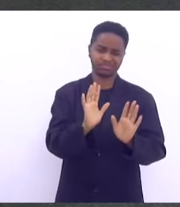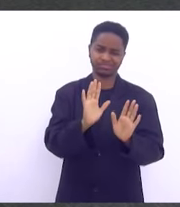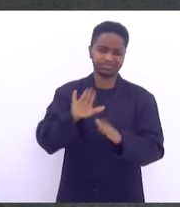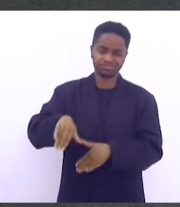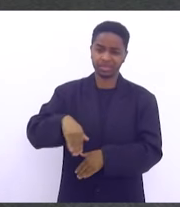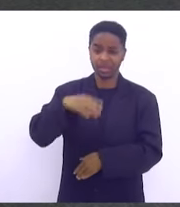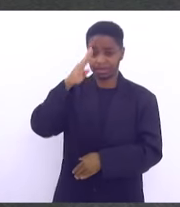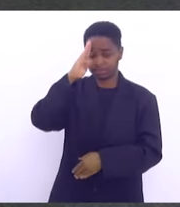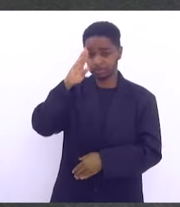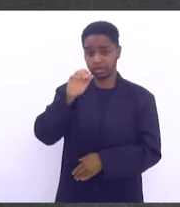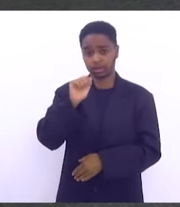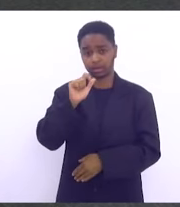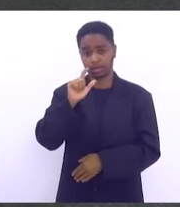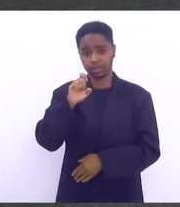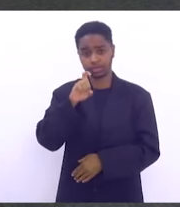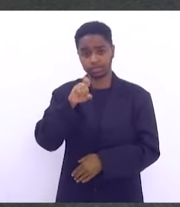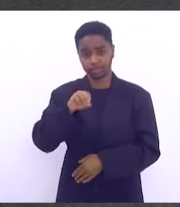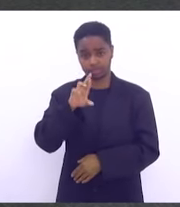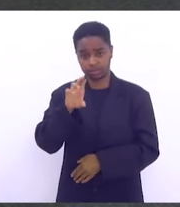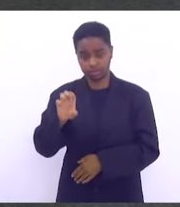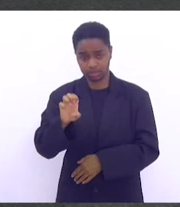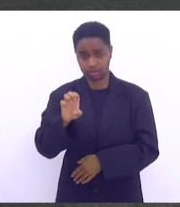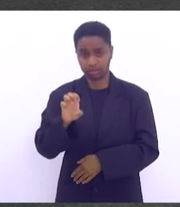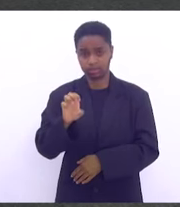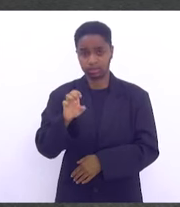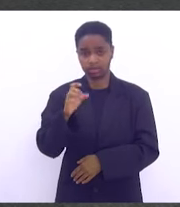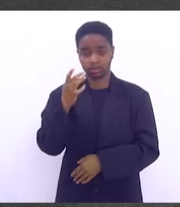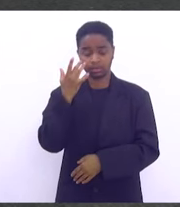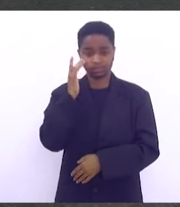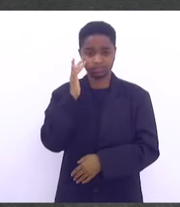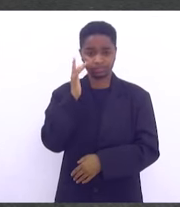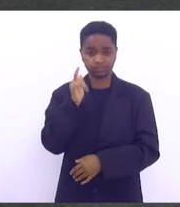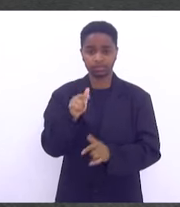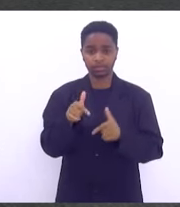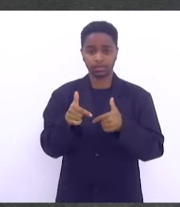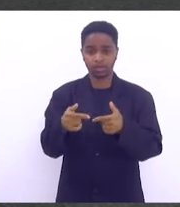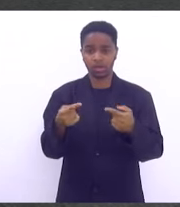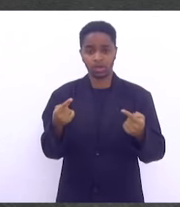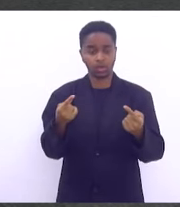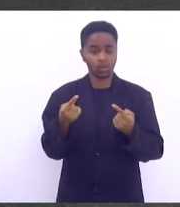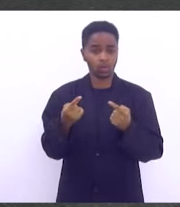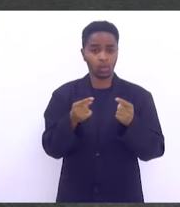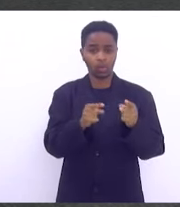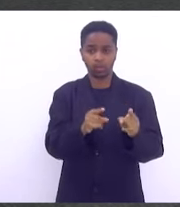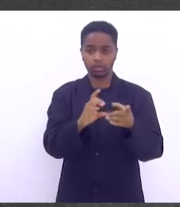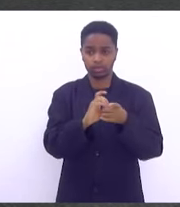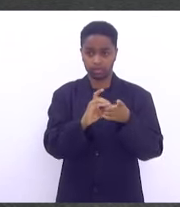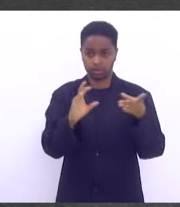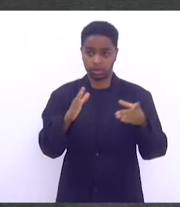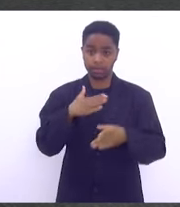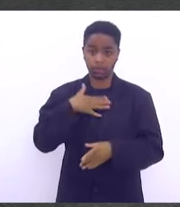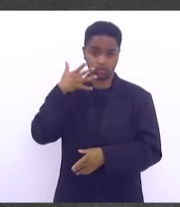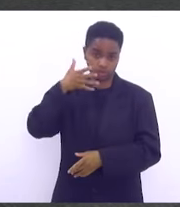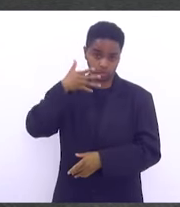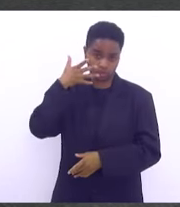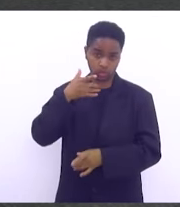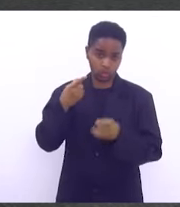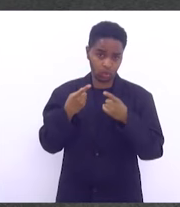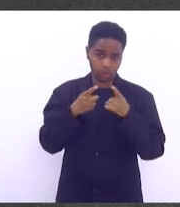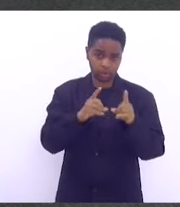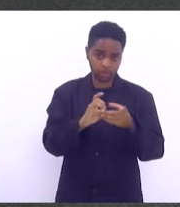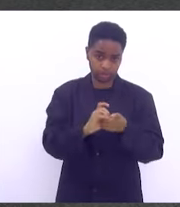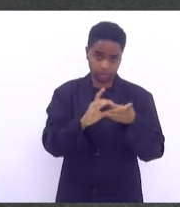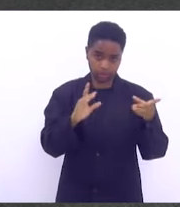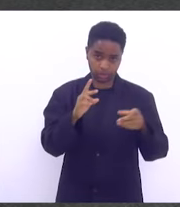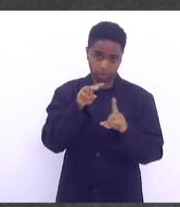principalmente o Alexandre Moraes, considera isso um ato antidemocrático. Esse meu discurso aqui é um ato antidemocrático na